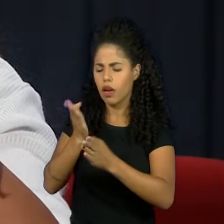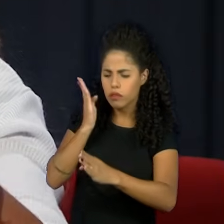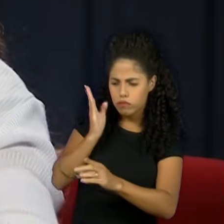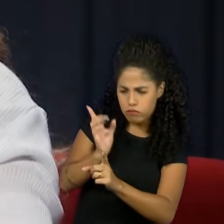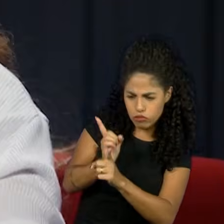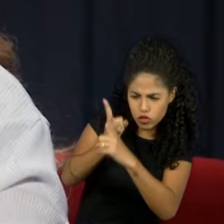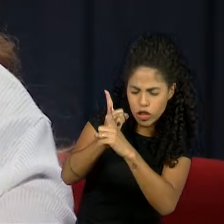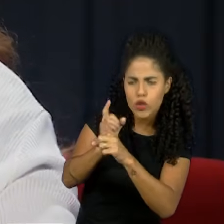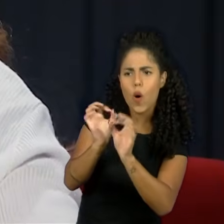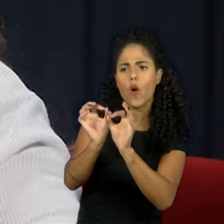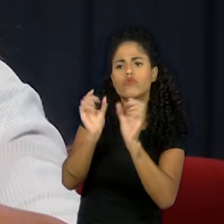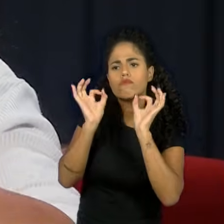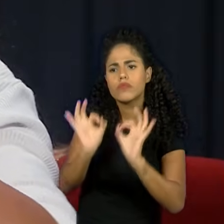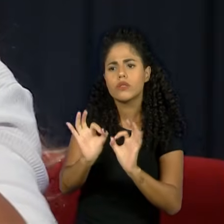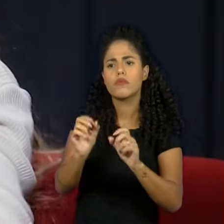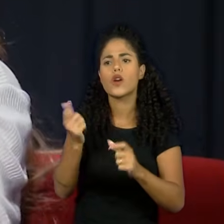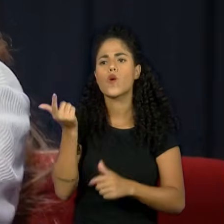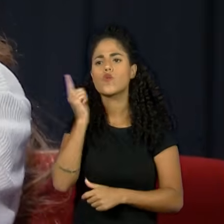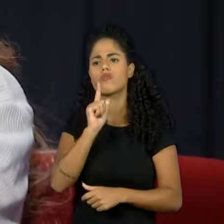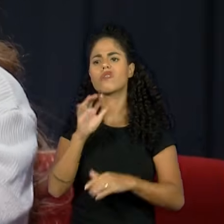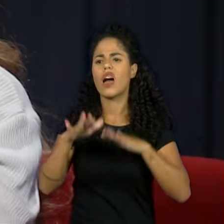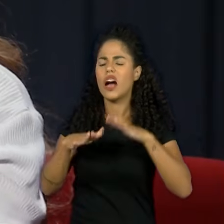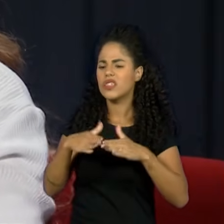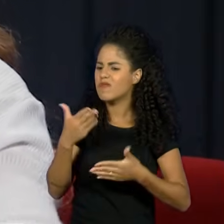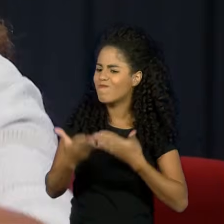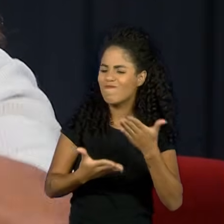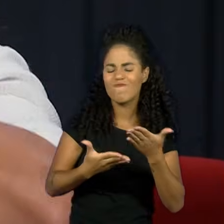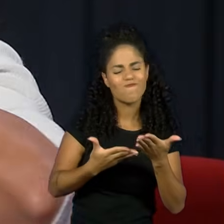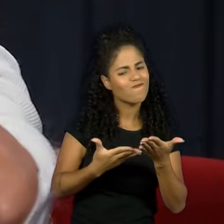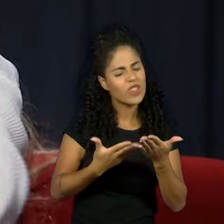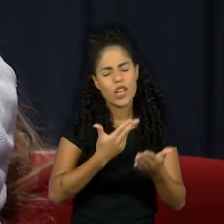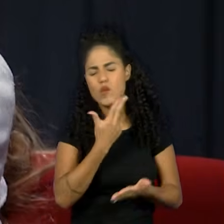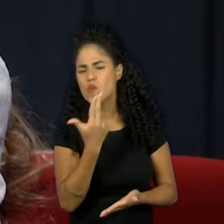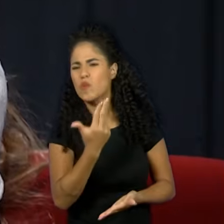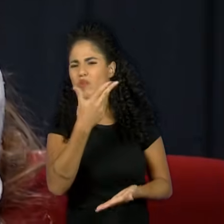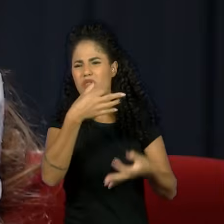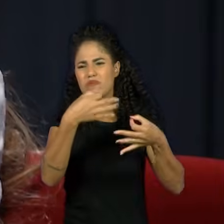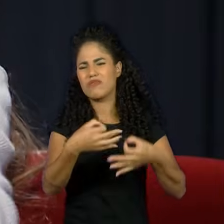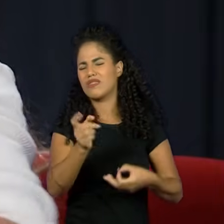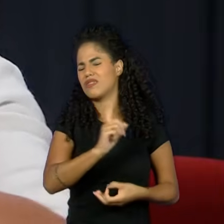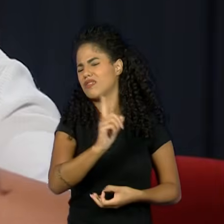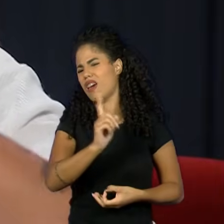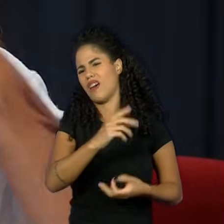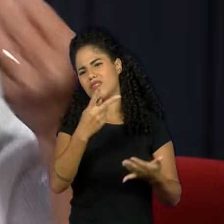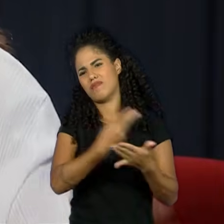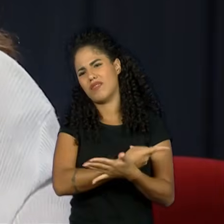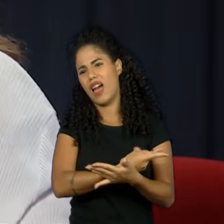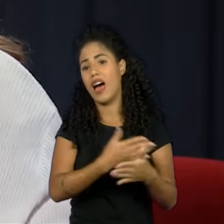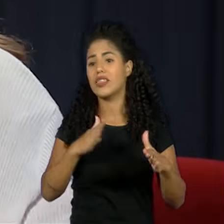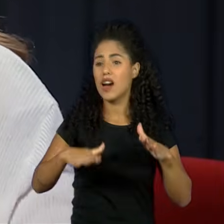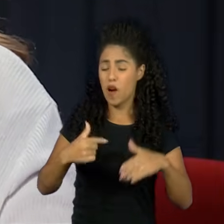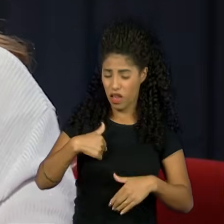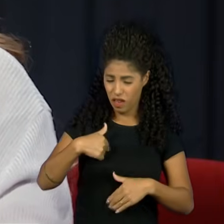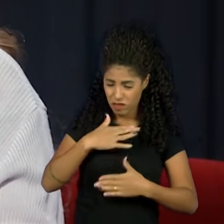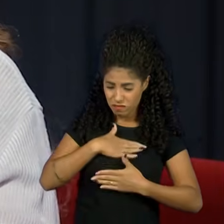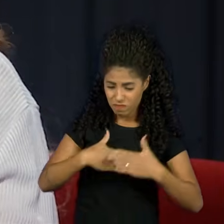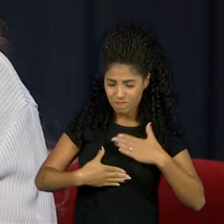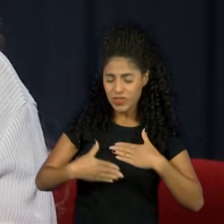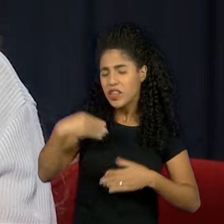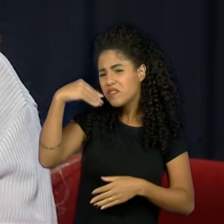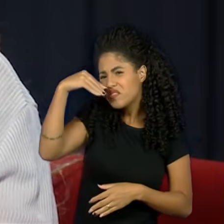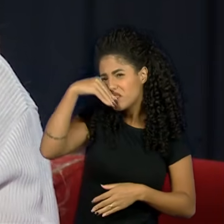fez o tratamento não funcionou, precisei fazer mais exames, aí fiquei internado, deu complicação, agora eu estou muito fraco, não consigo